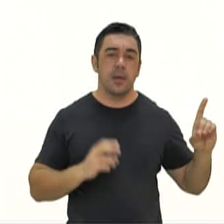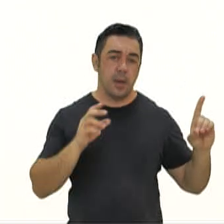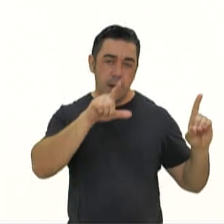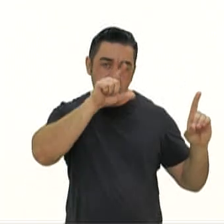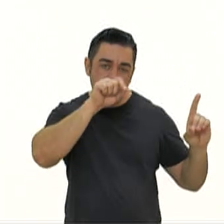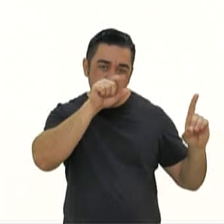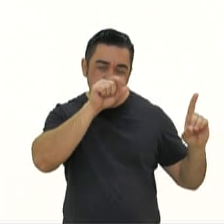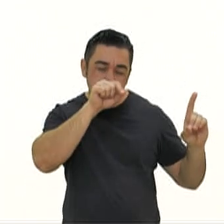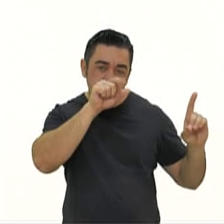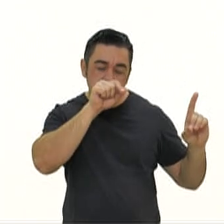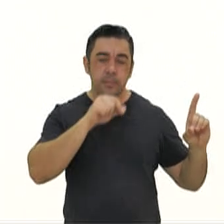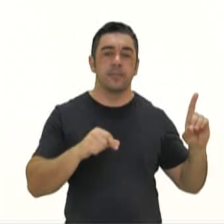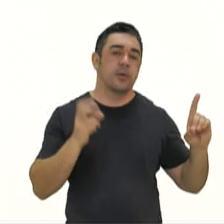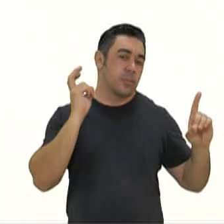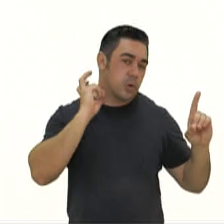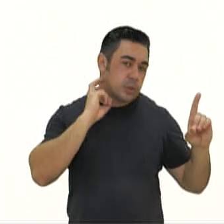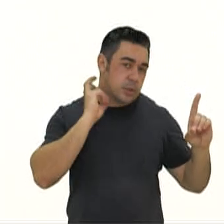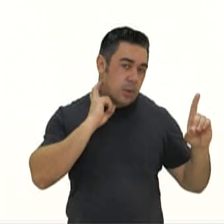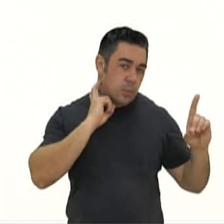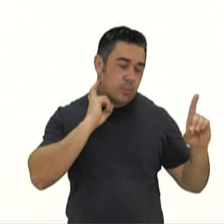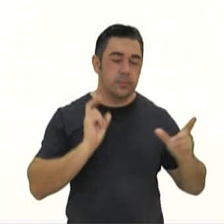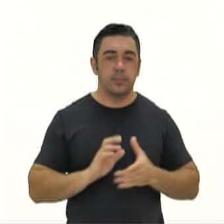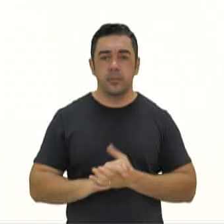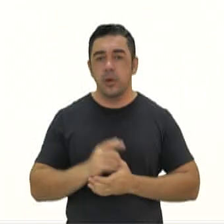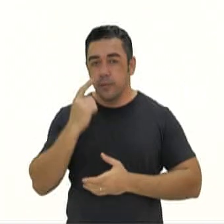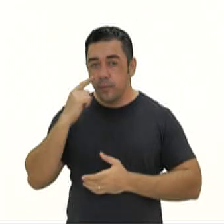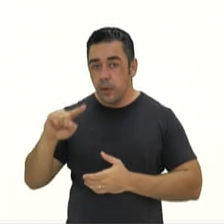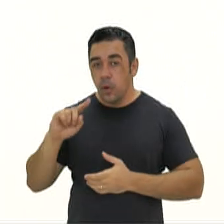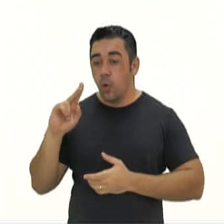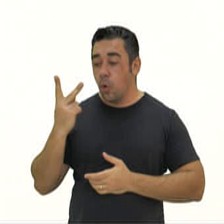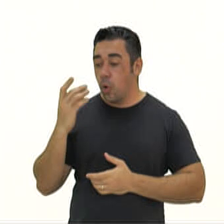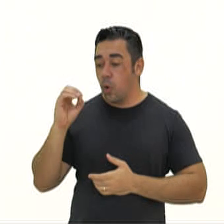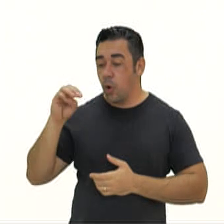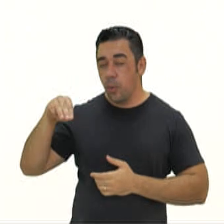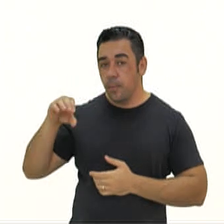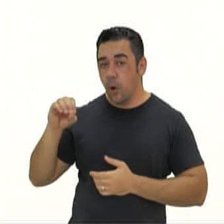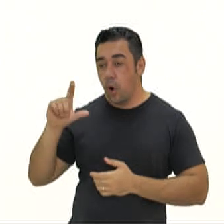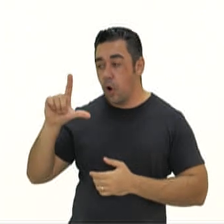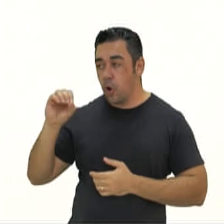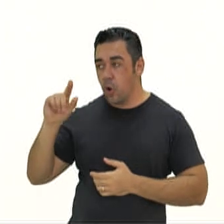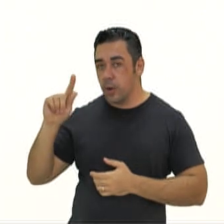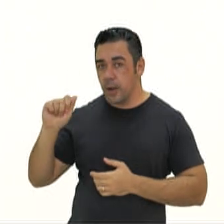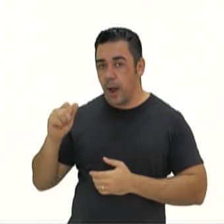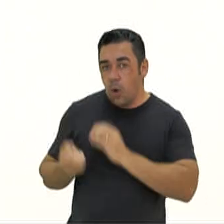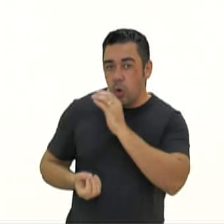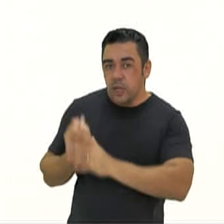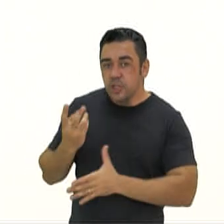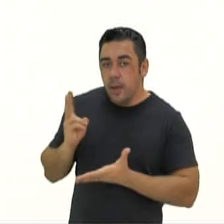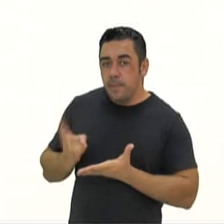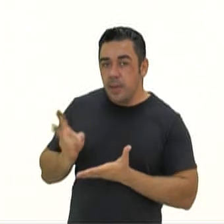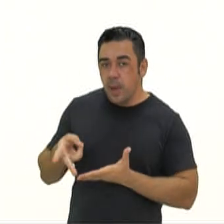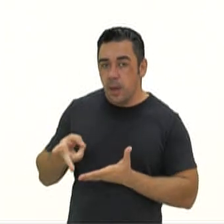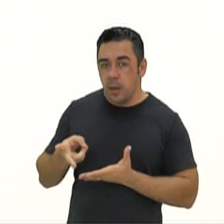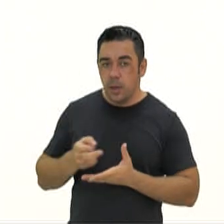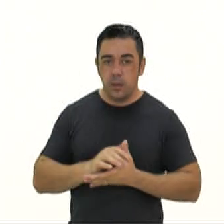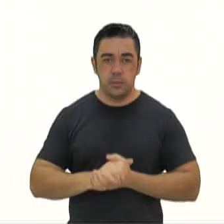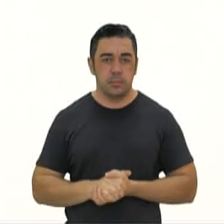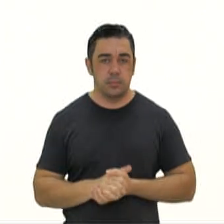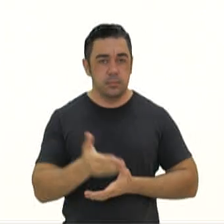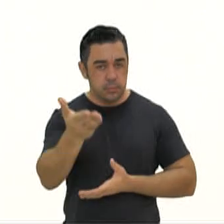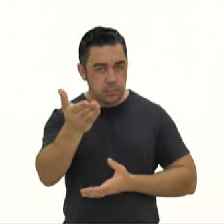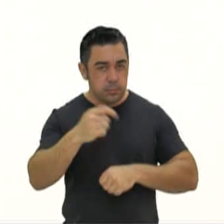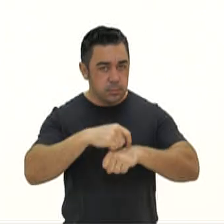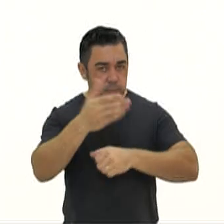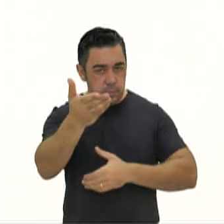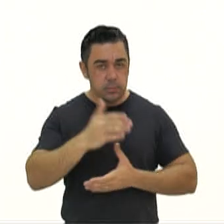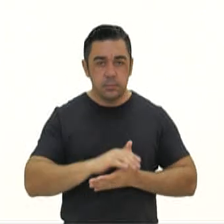morcego. Lembrem-se, pessoal, quando trabalhamos com estruturas homólogas, são estruturas que têm a mesma origem embrionária.